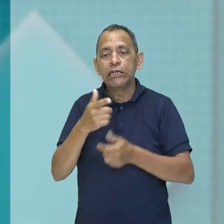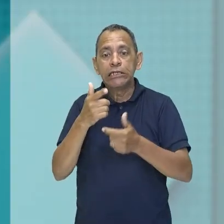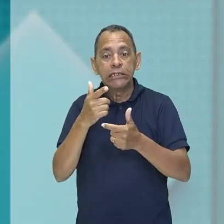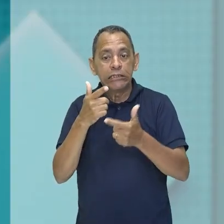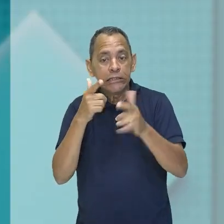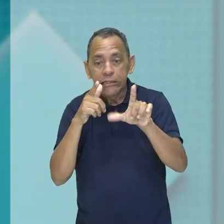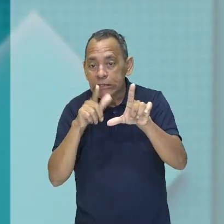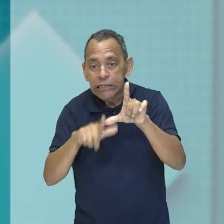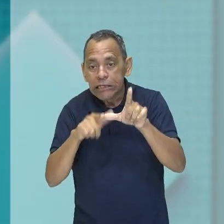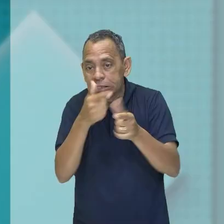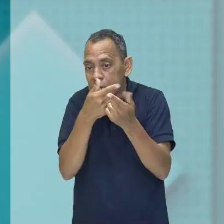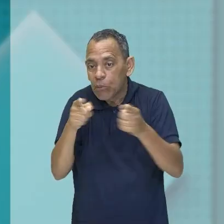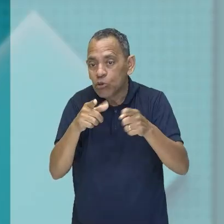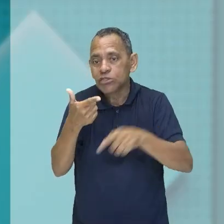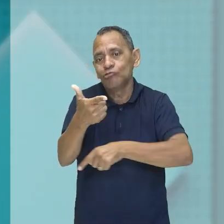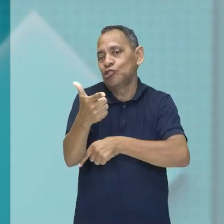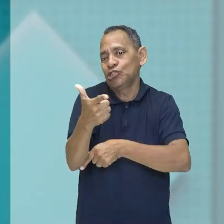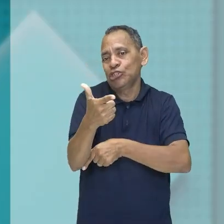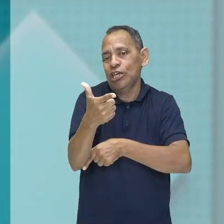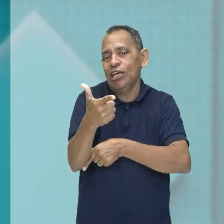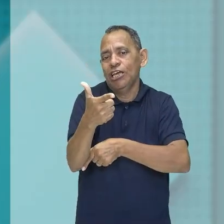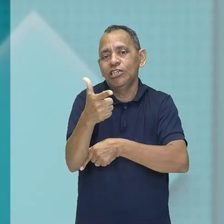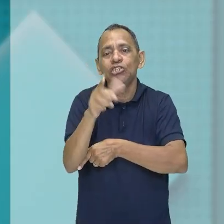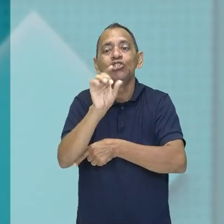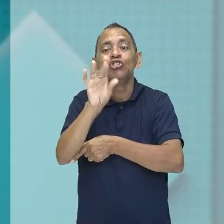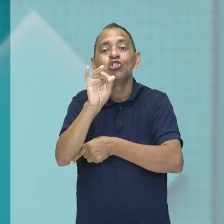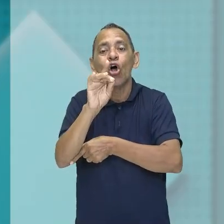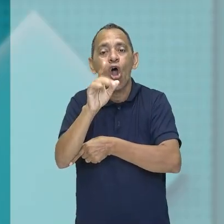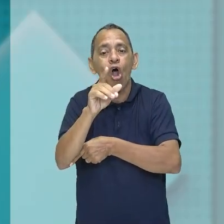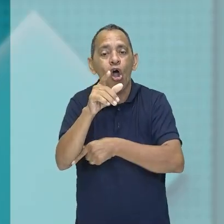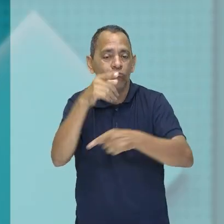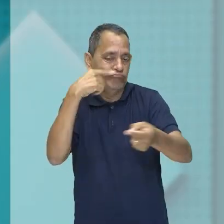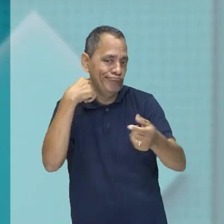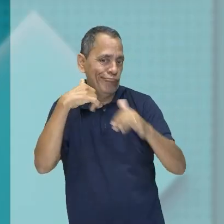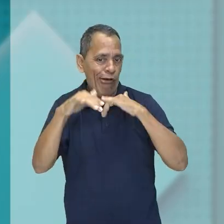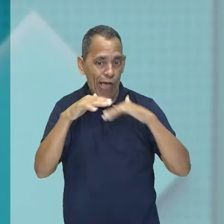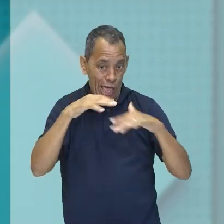ritmo. Então, os dançarinos eles têm que estar muito